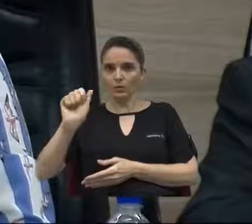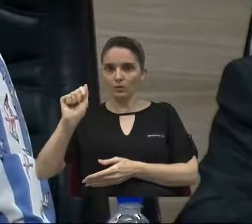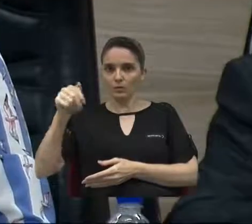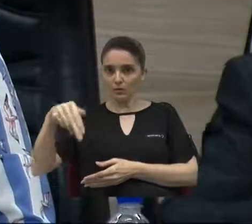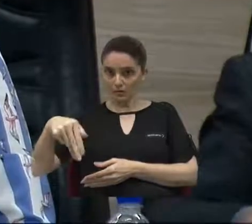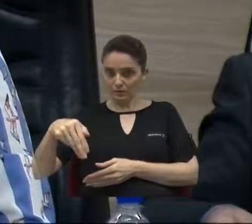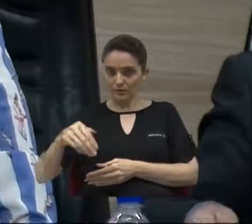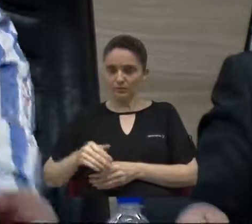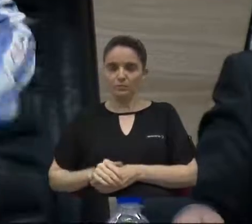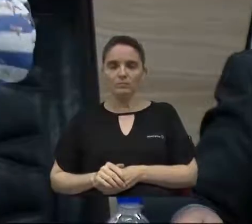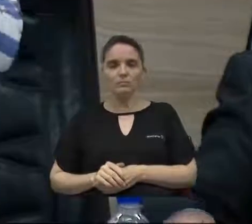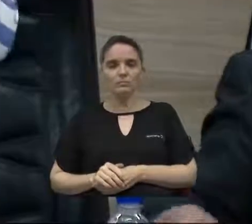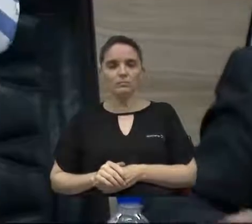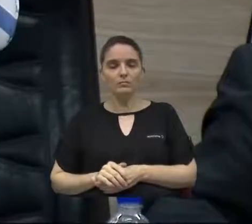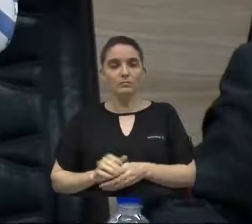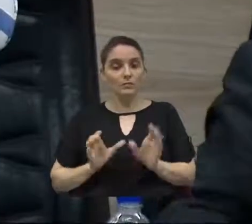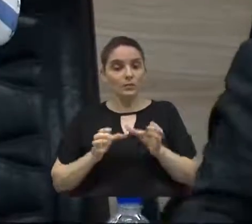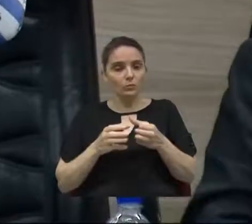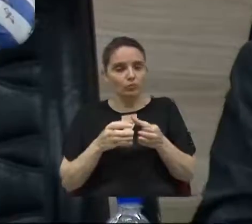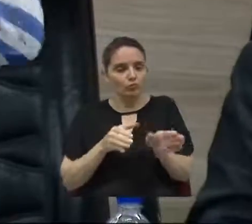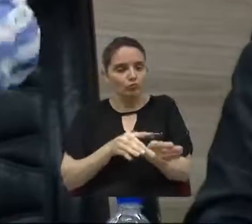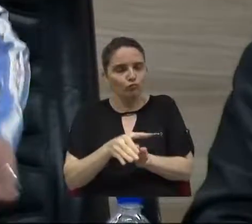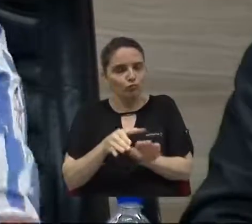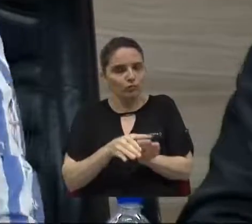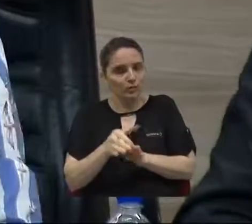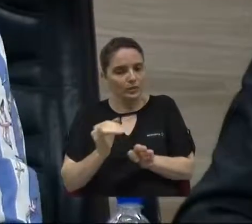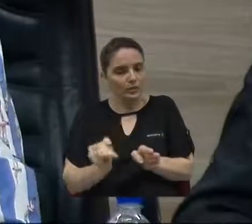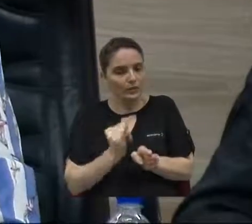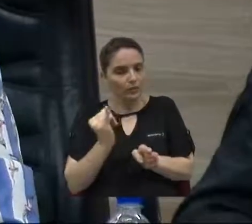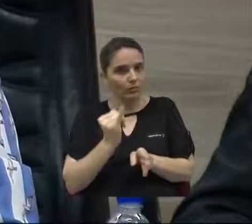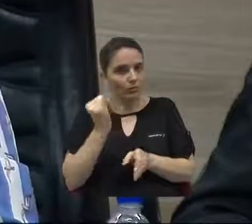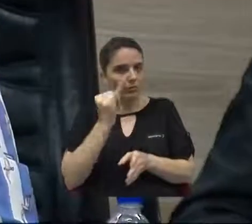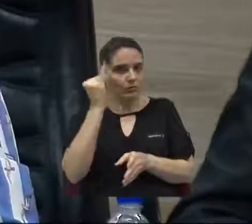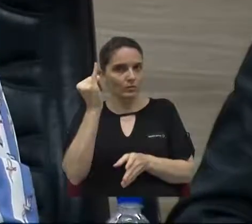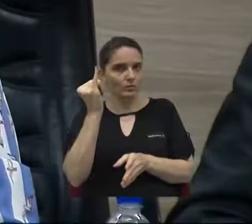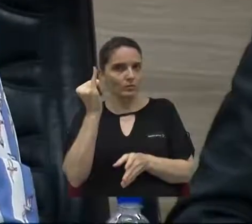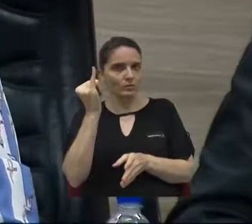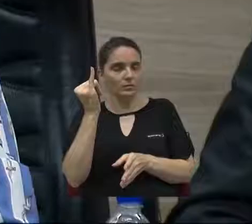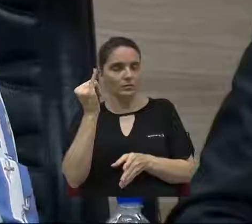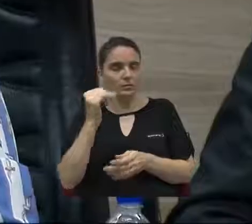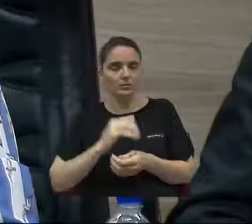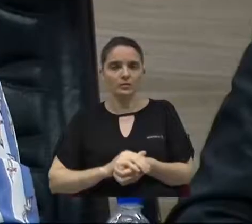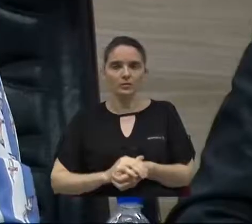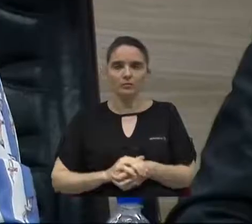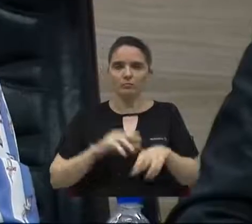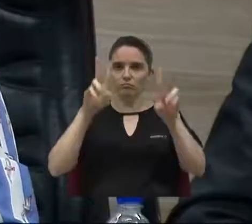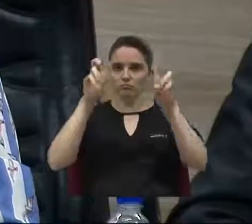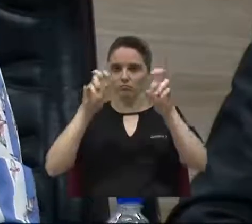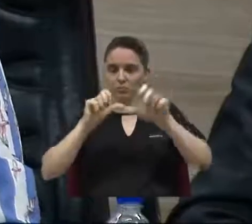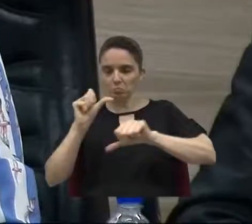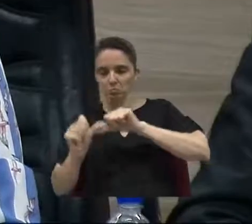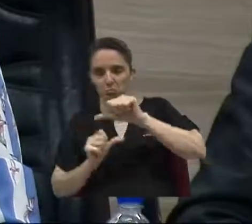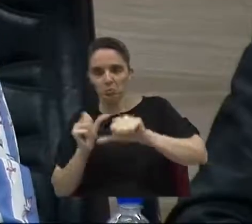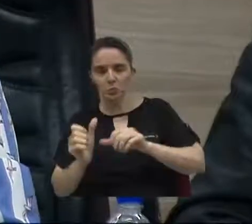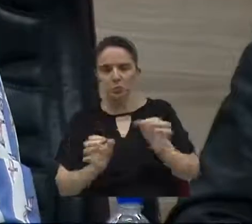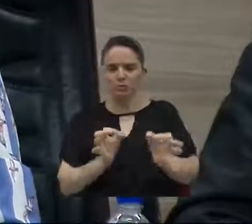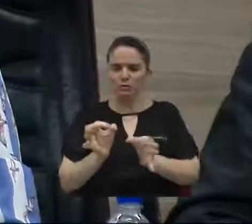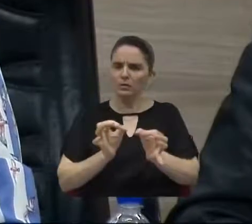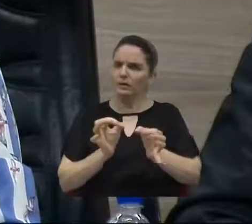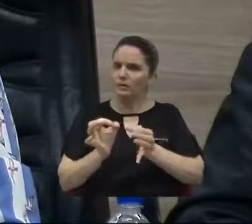conselho, né, de extrema importância quando se relaciona nessa questão de mudança,